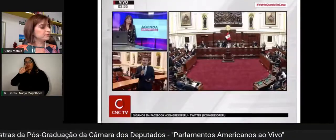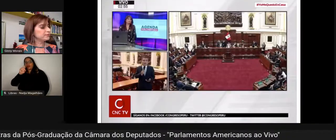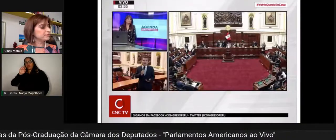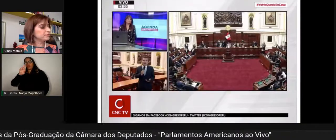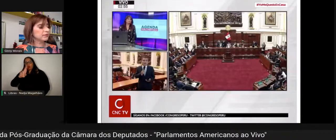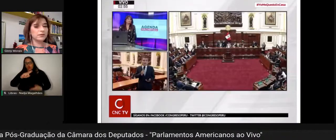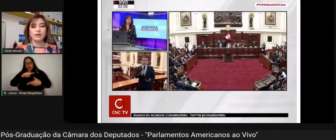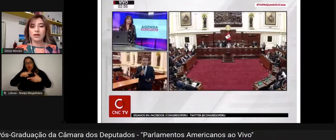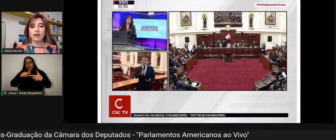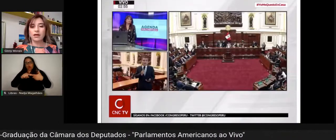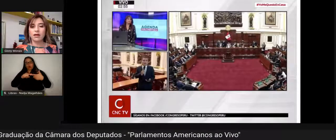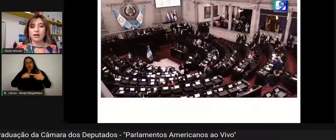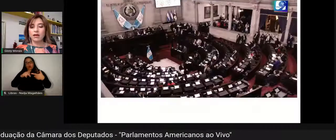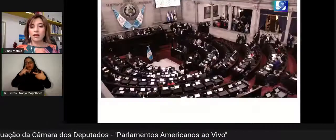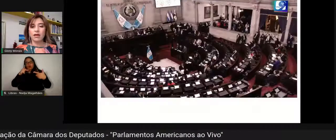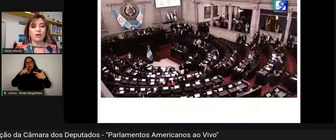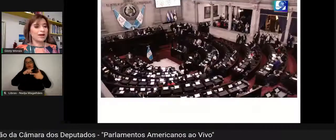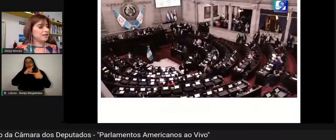Peru,